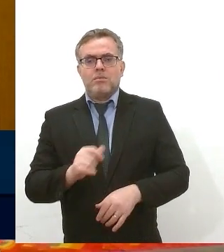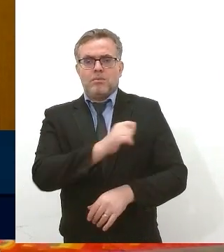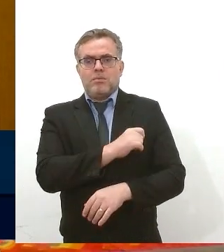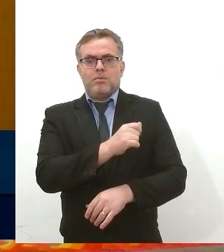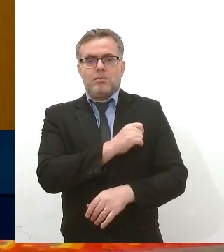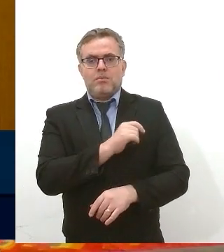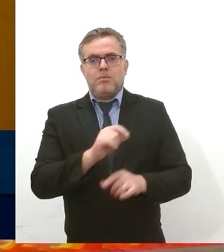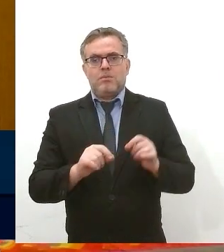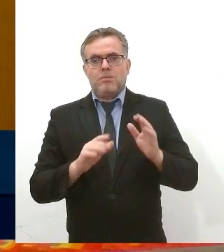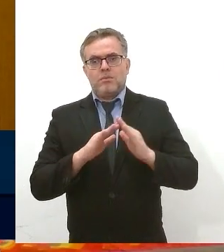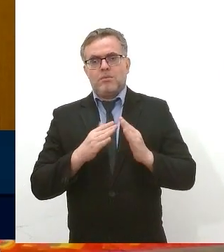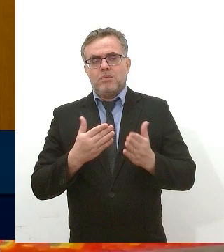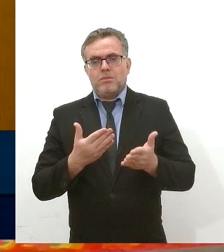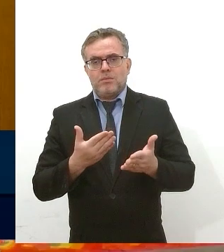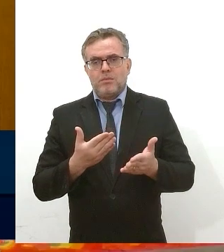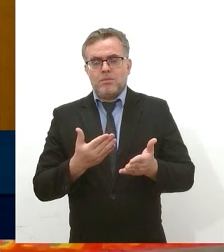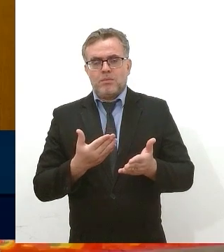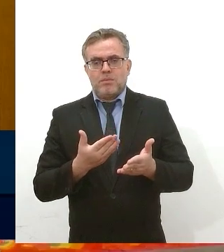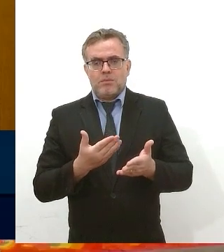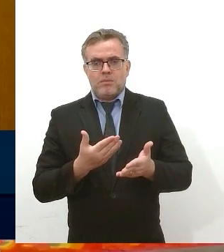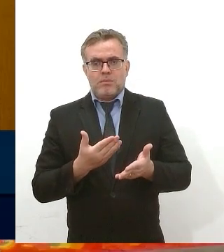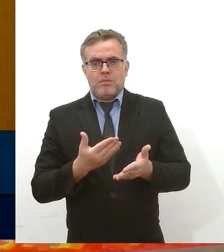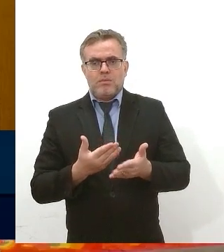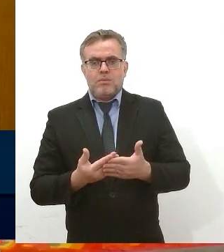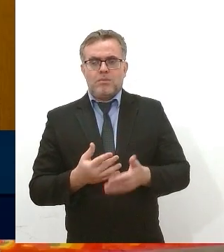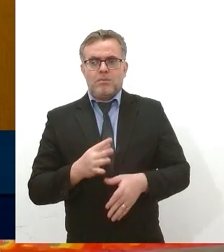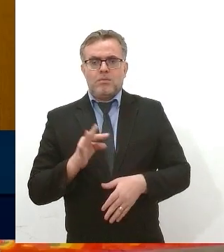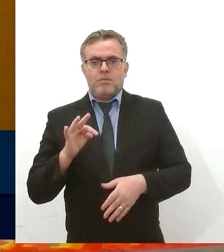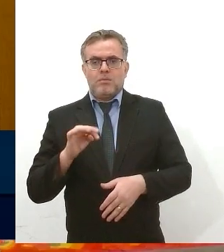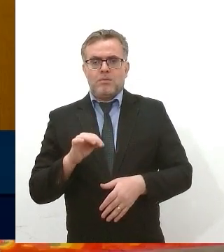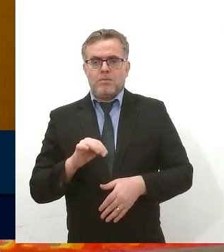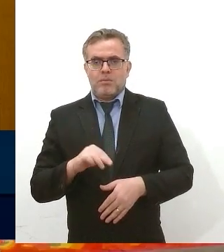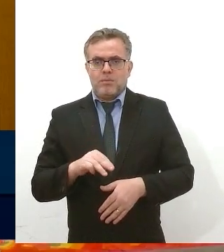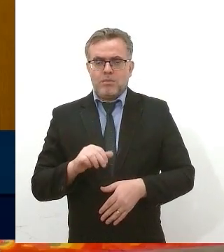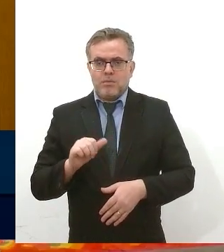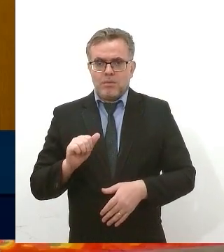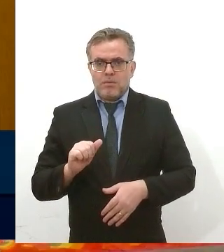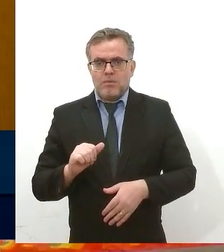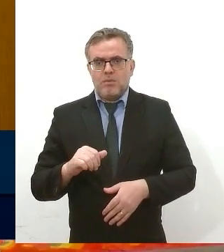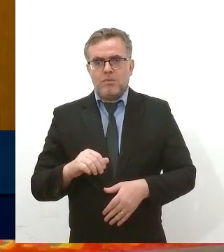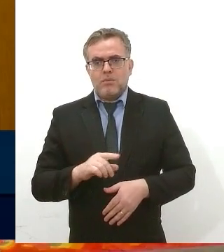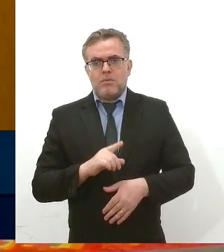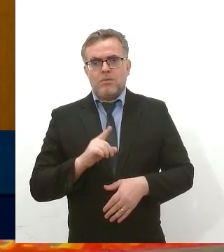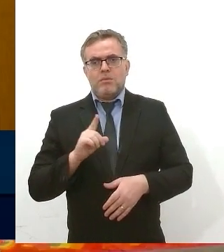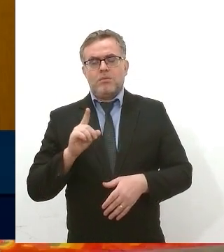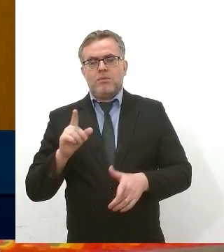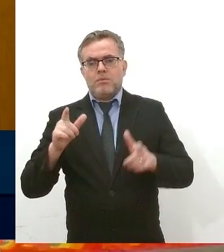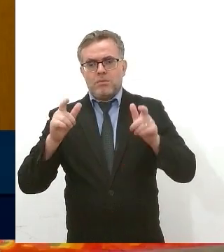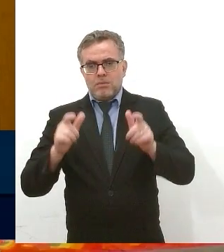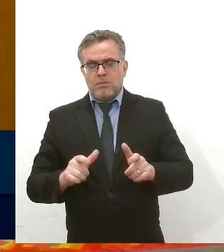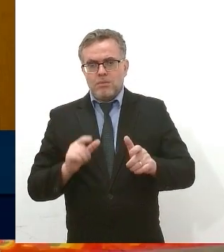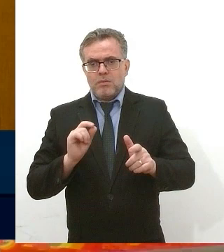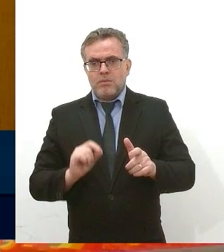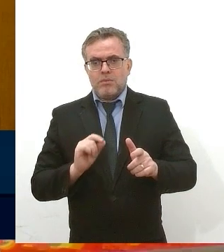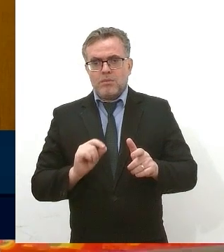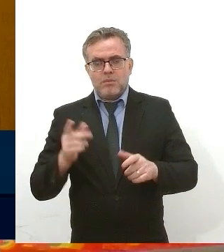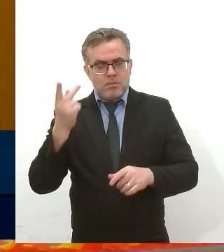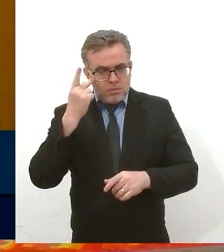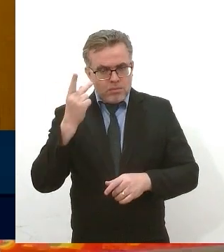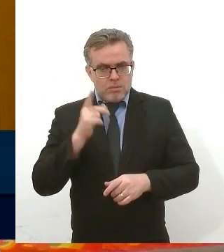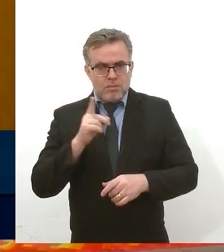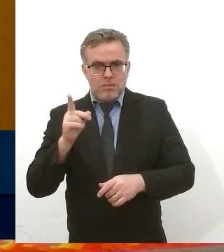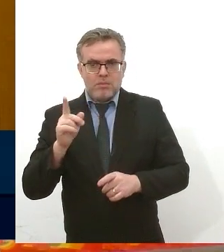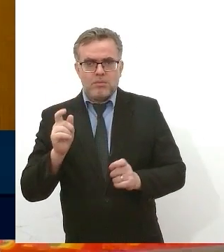Estadual Tomásia Montoro, na Vila Sônia, lá em São Paulo. Estendo a